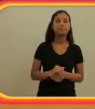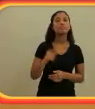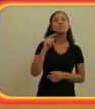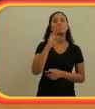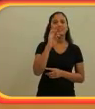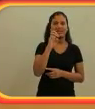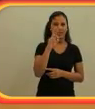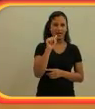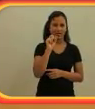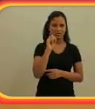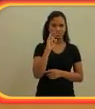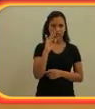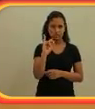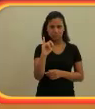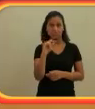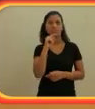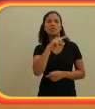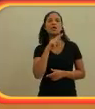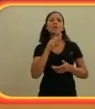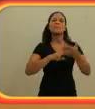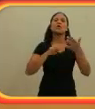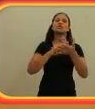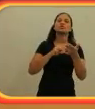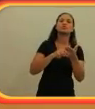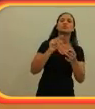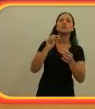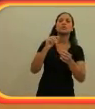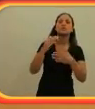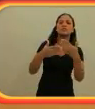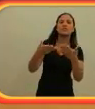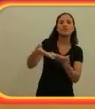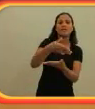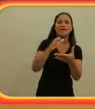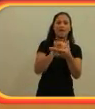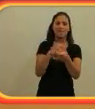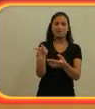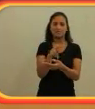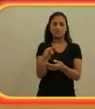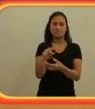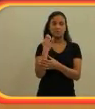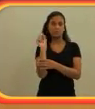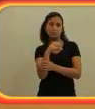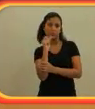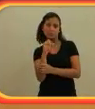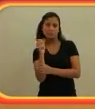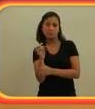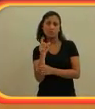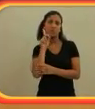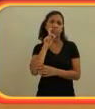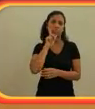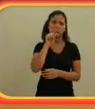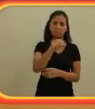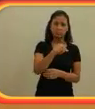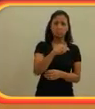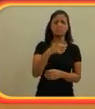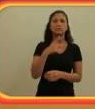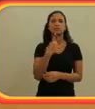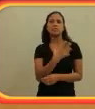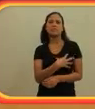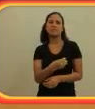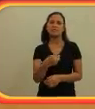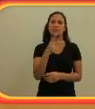O TheraSuite é um método desenvolvido por um casal de fisioterapeutas americanos que tem uma filha com paralisia cerebral. São